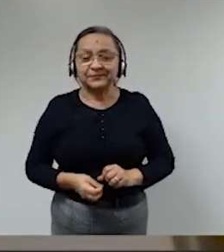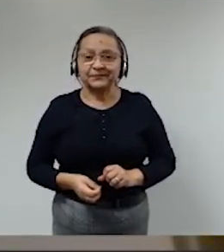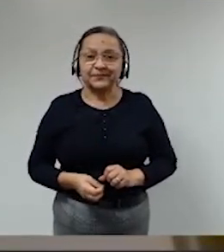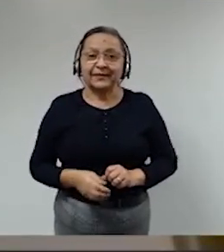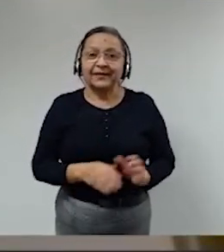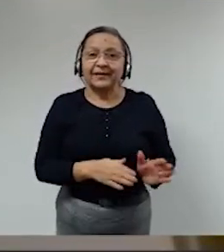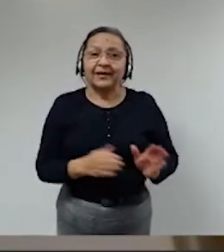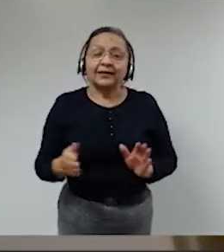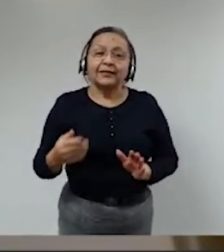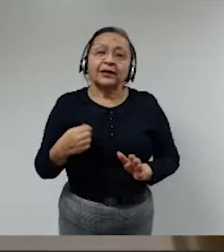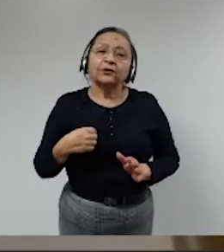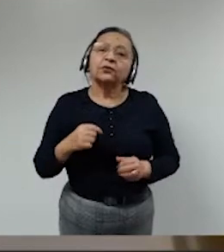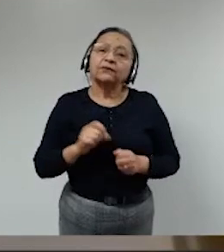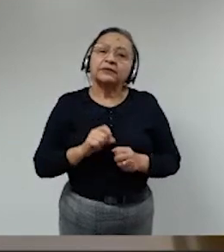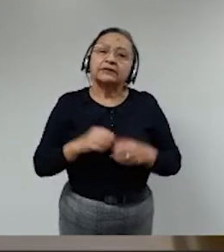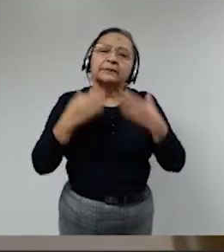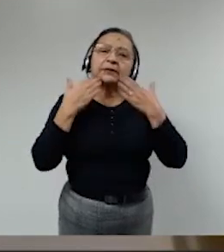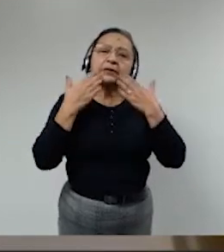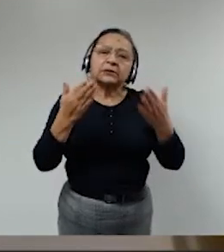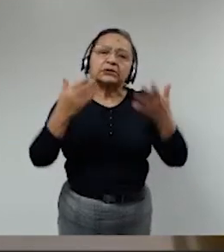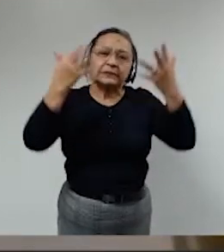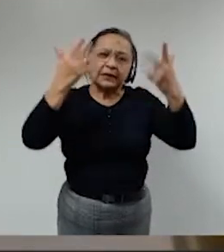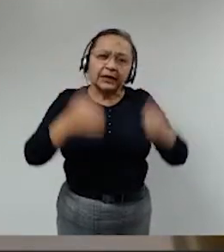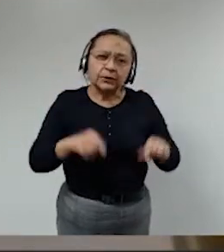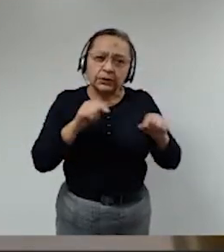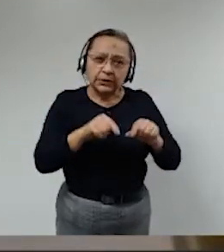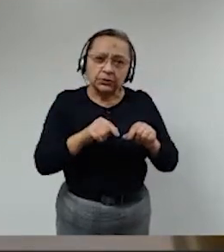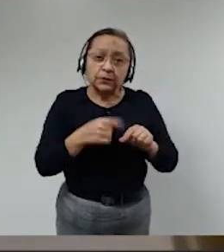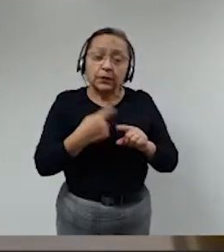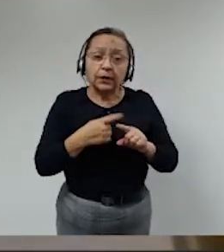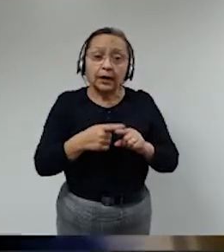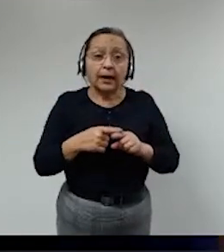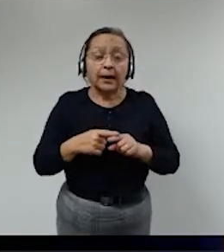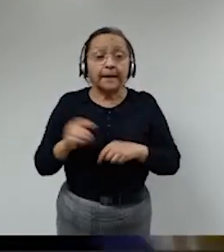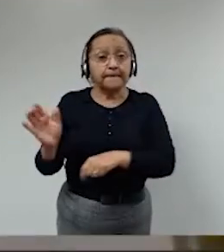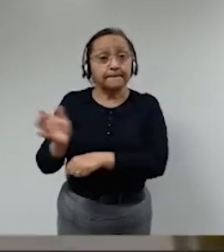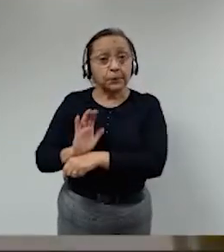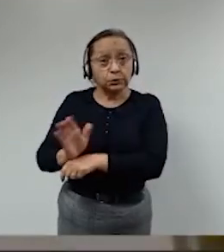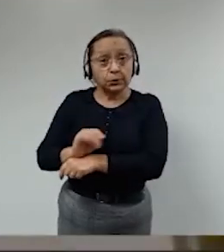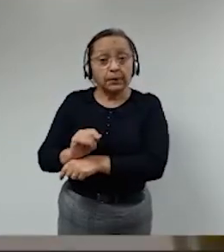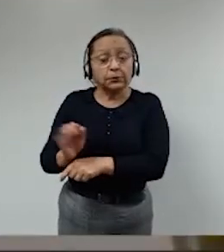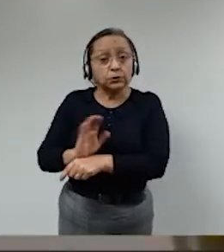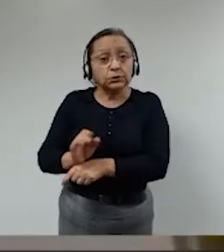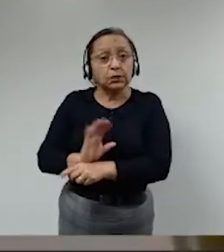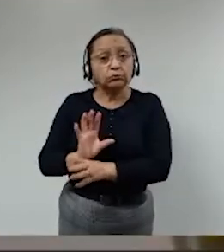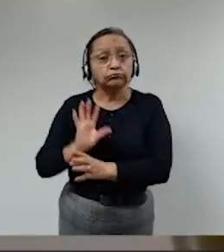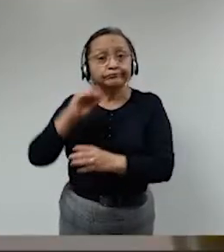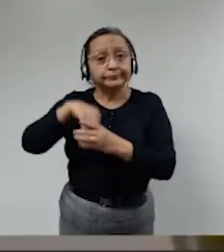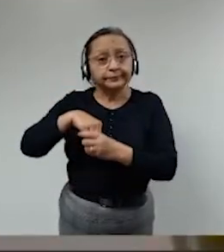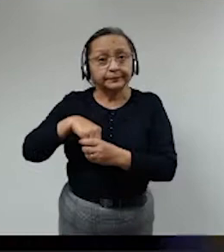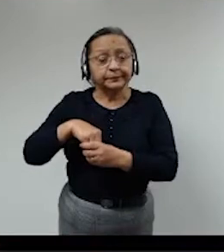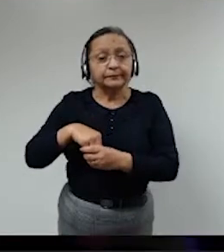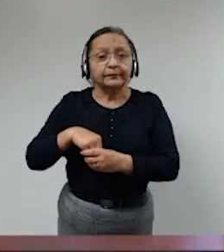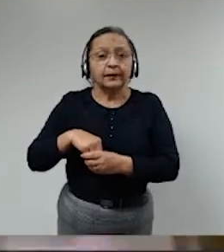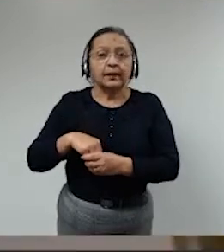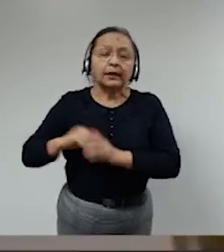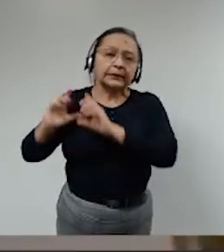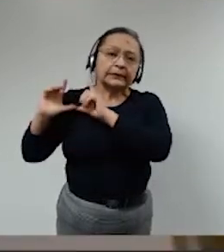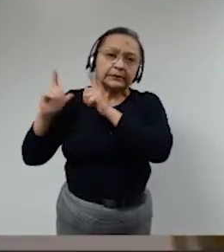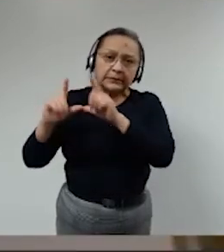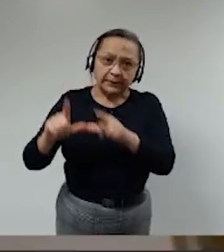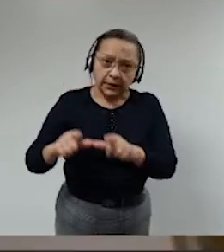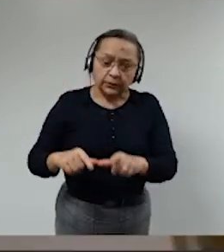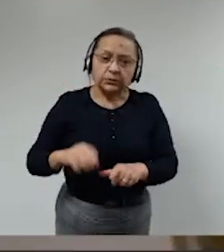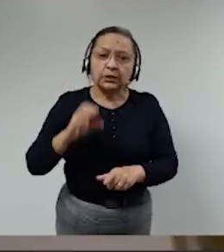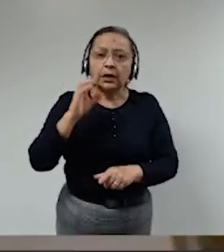Eu estou fazendo esse contraponto porque a produção nas OTTs, ela é uma produção verticalmente integrada, né? Que tradicionalmente as